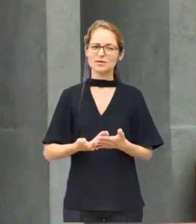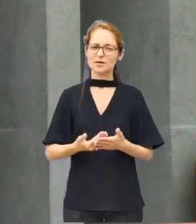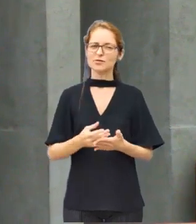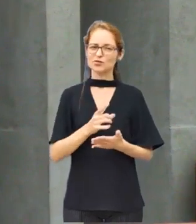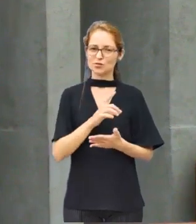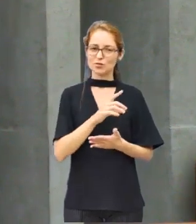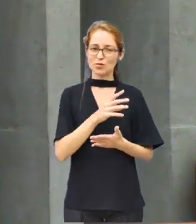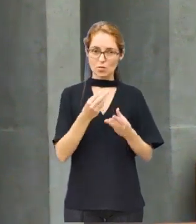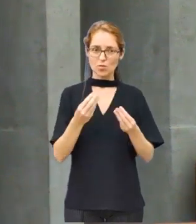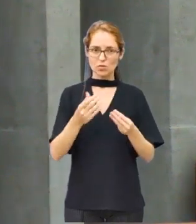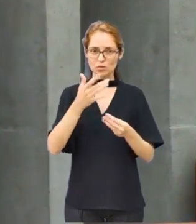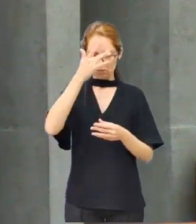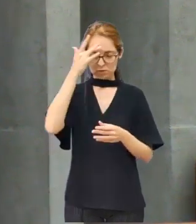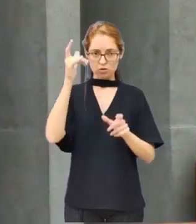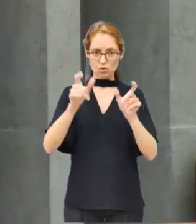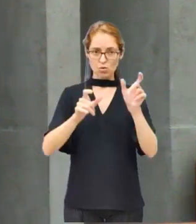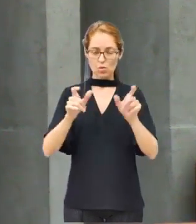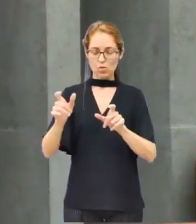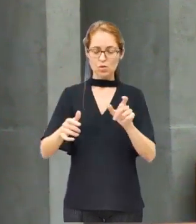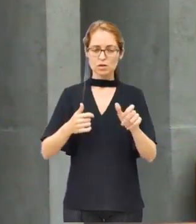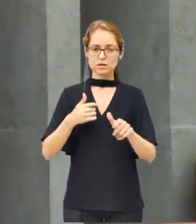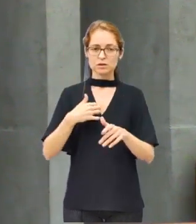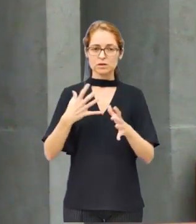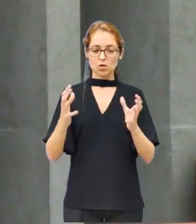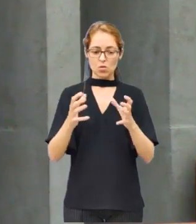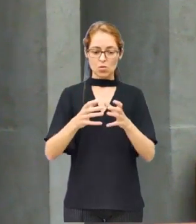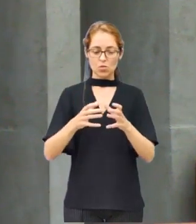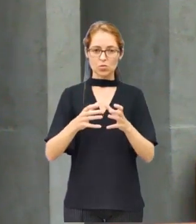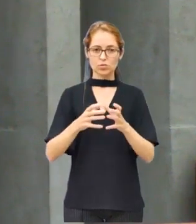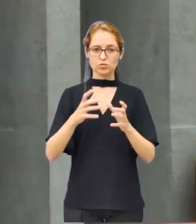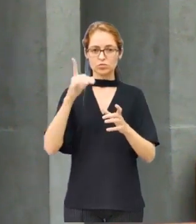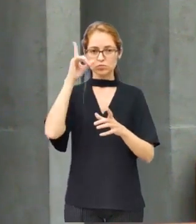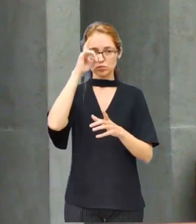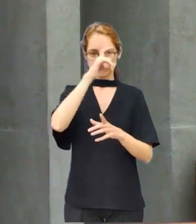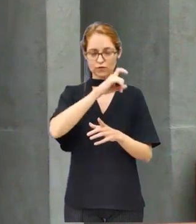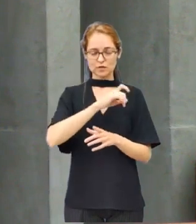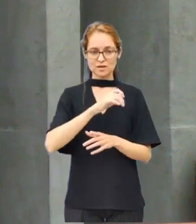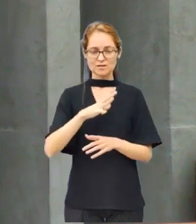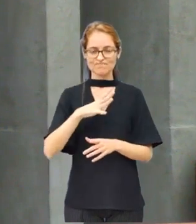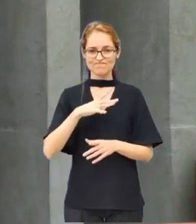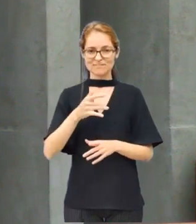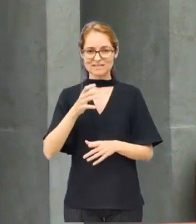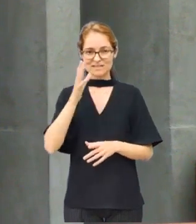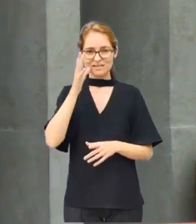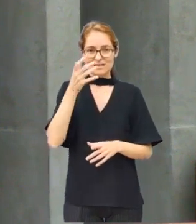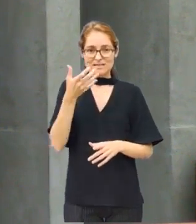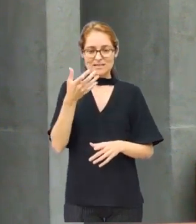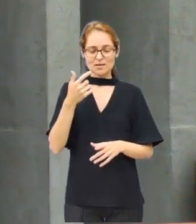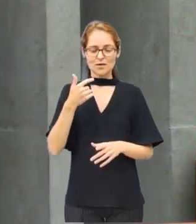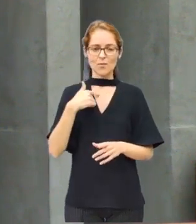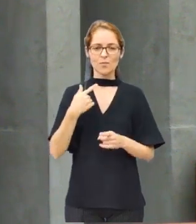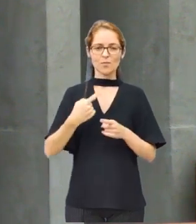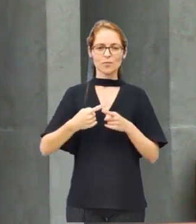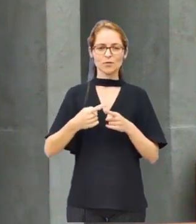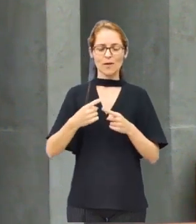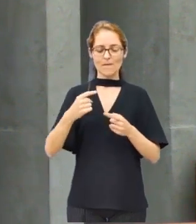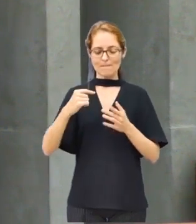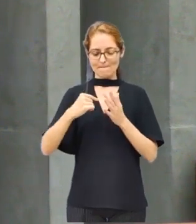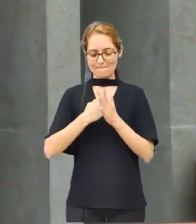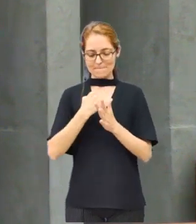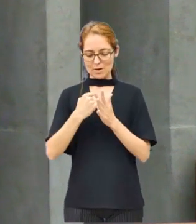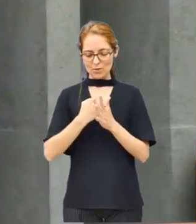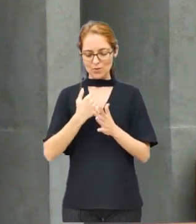de tomar decisões, eu me incluo nesse grupo, justamente por causa desse se. Nós ficamos perguntando: e